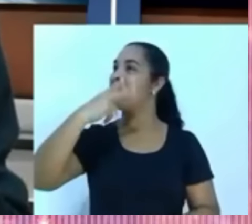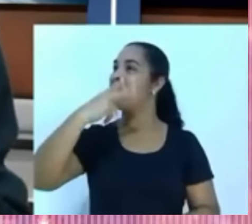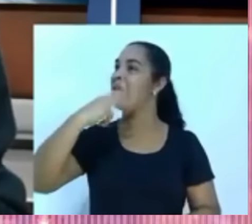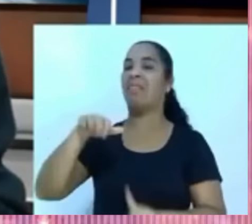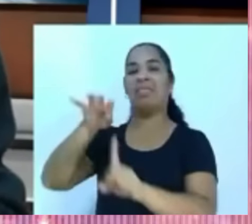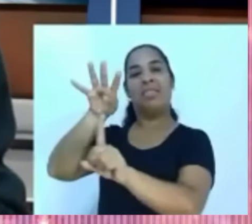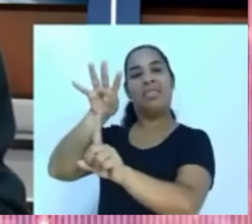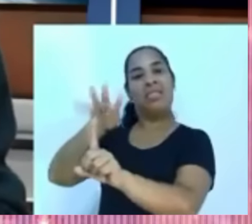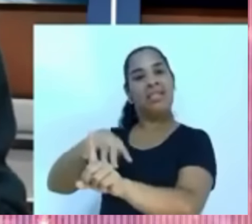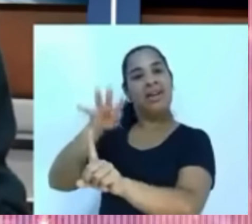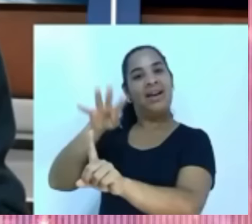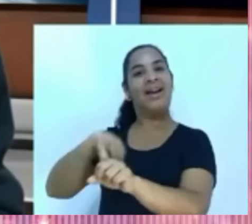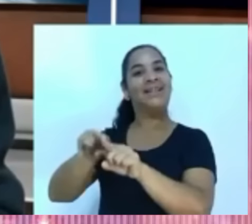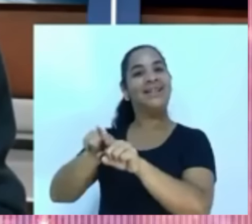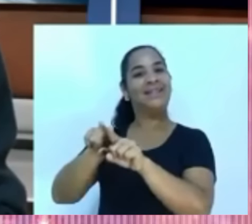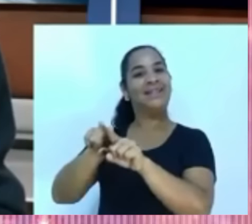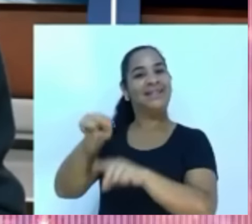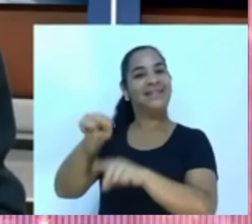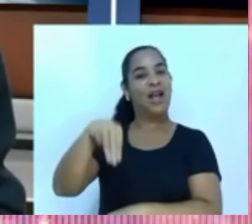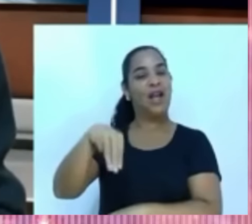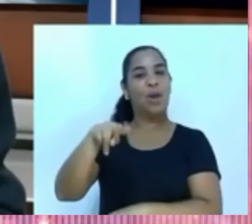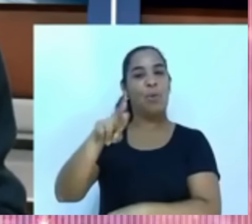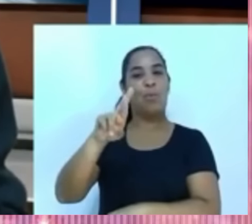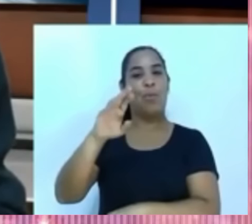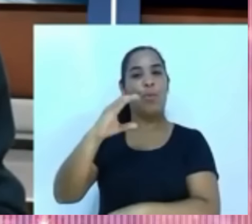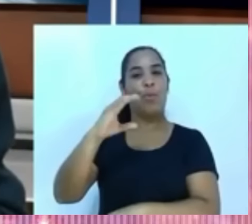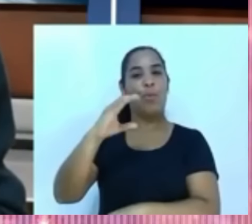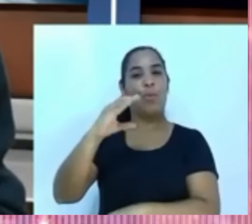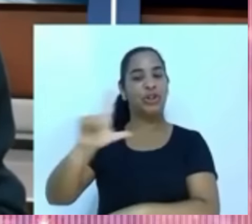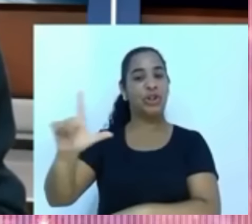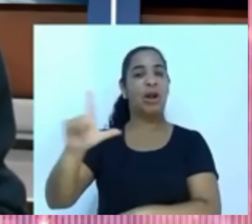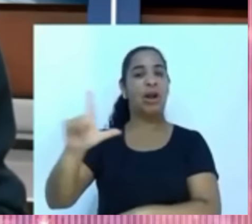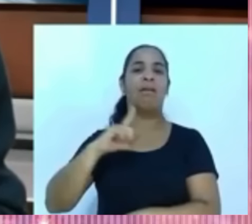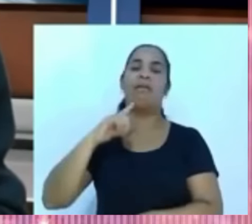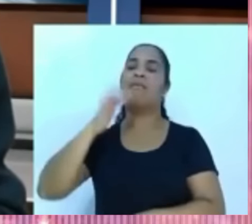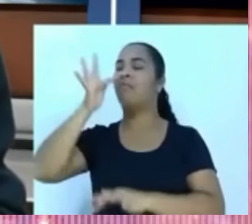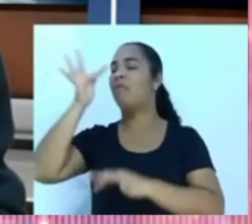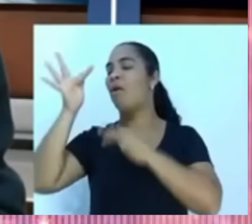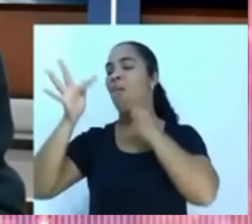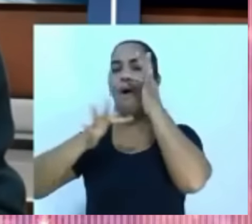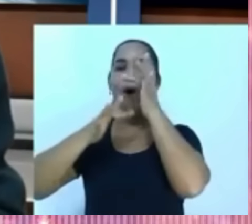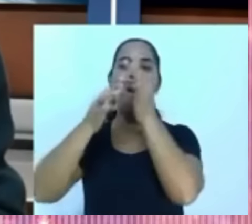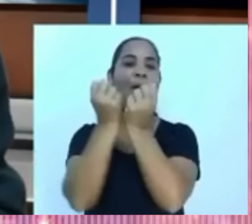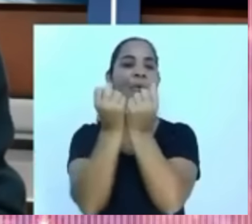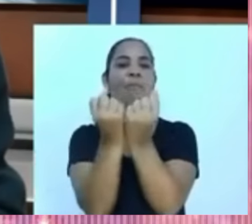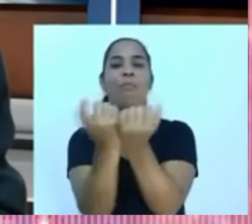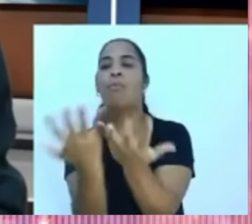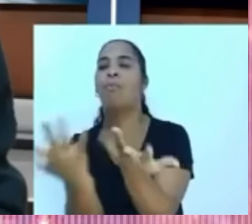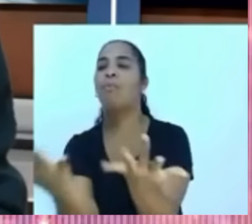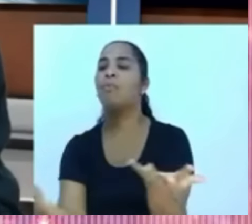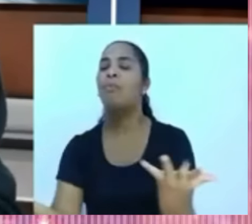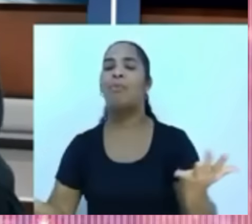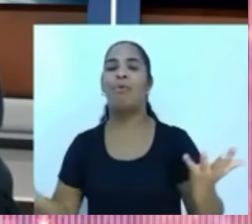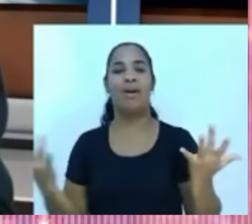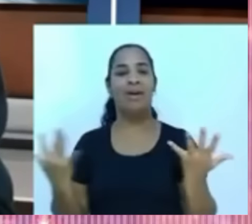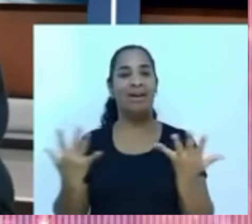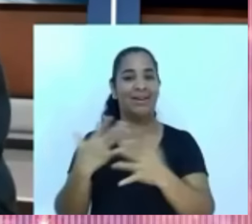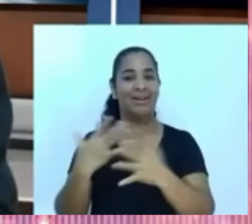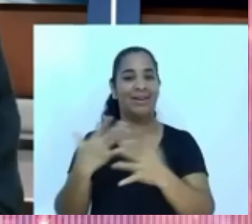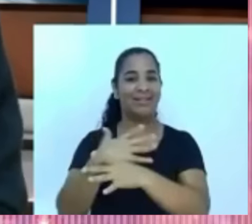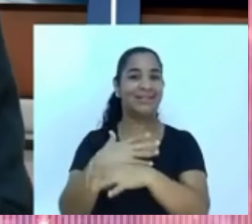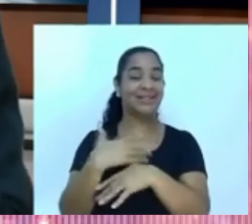murcham como as próprias flores fanadas nos cantos de budler vamos